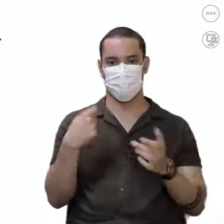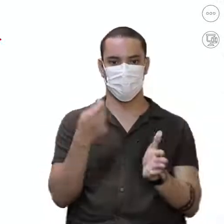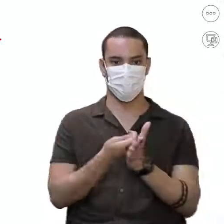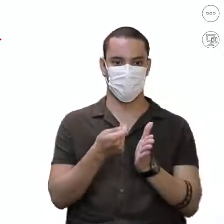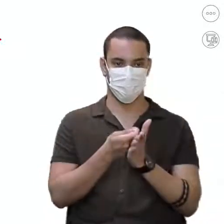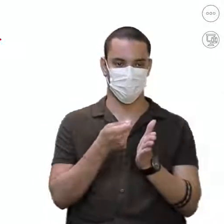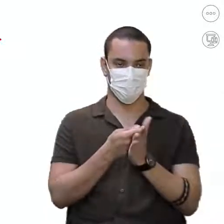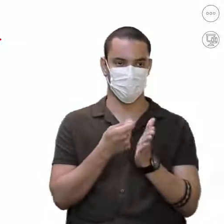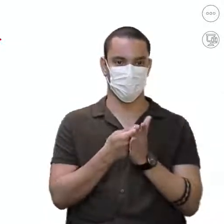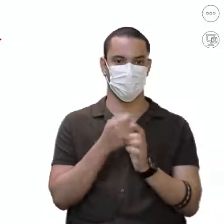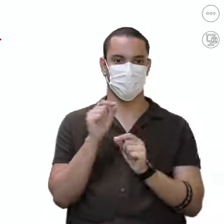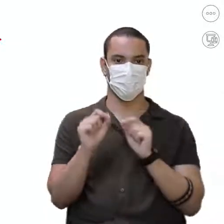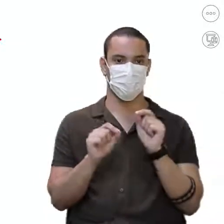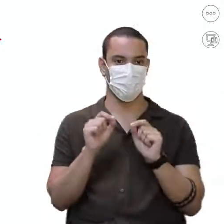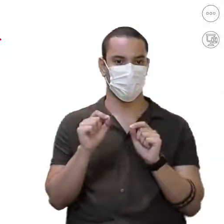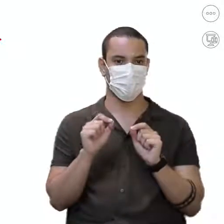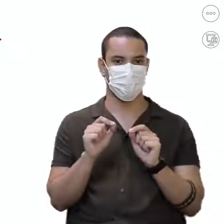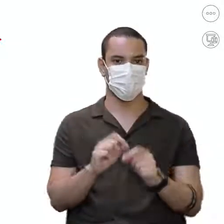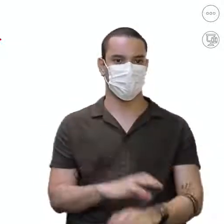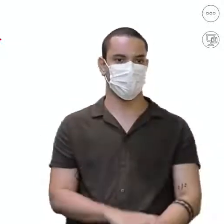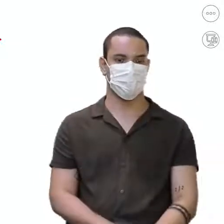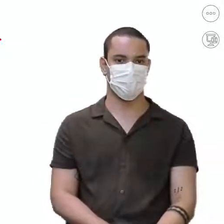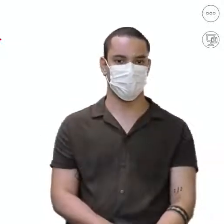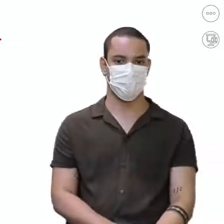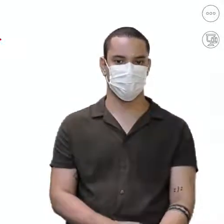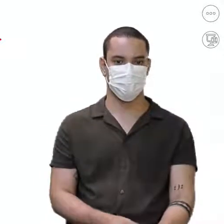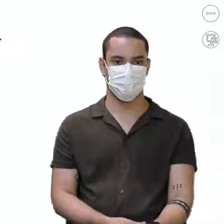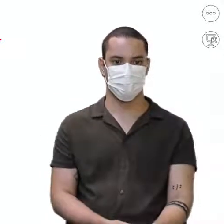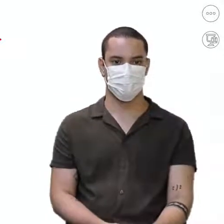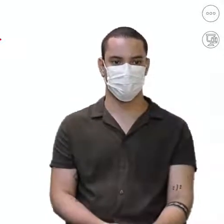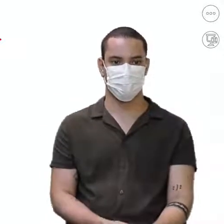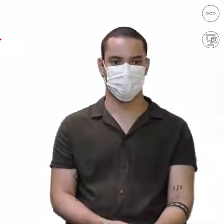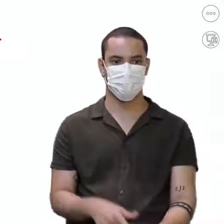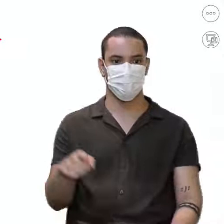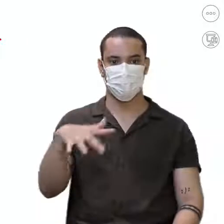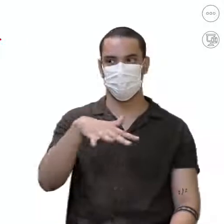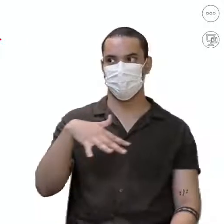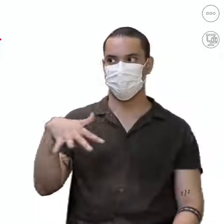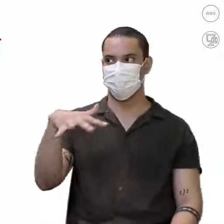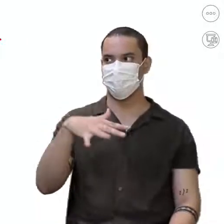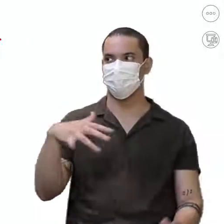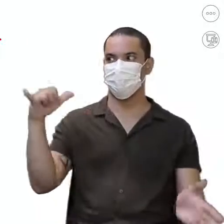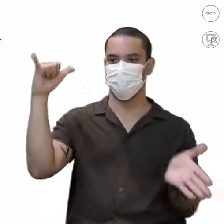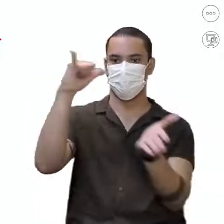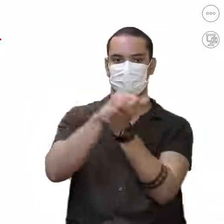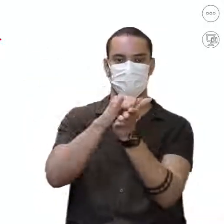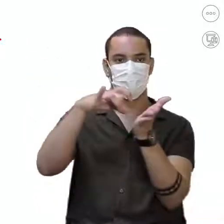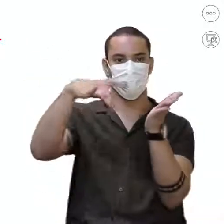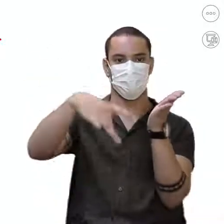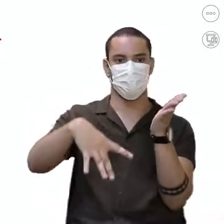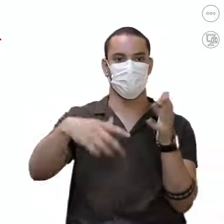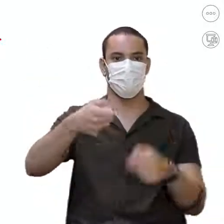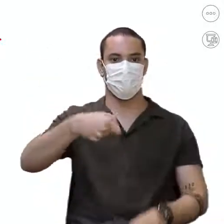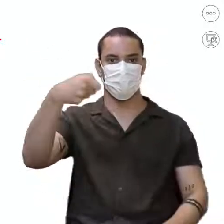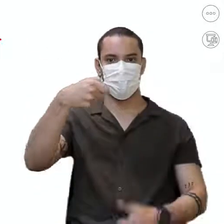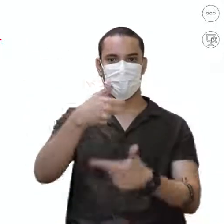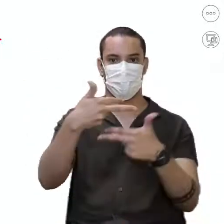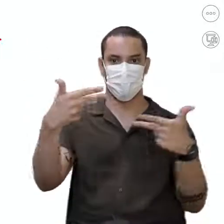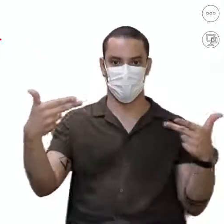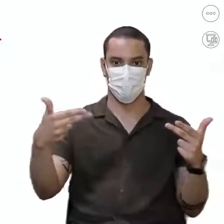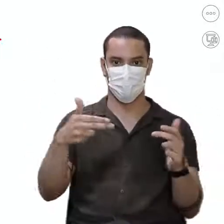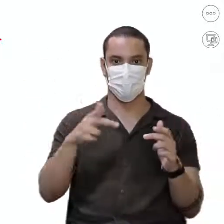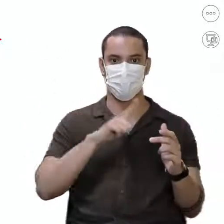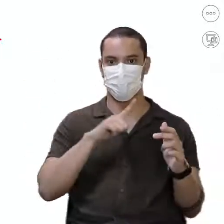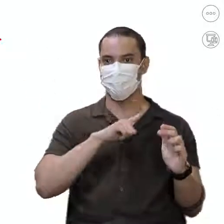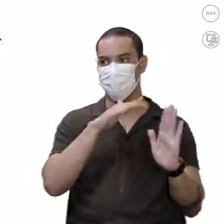aí vem aqui a nossa palavra, para a área de descarga de bagagem, certo? Aquela esteira onde você pega